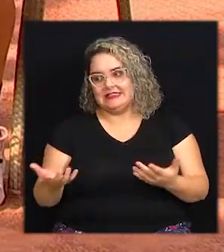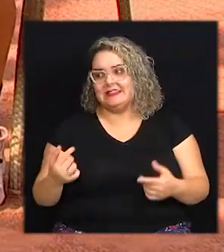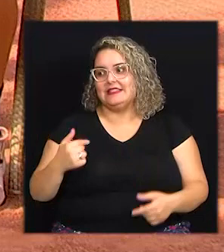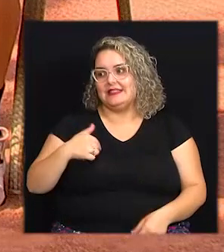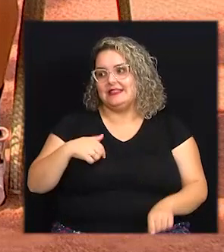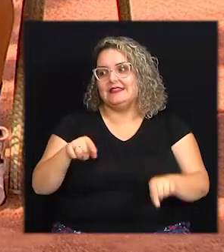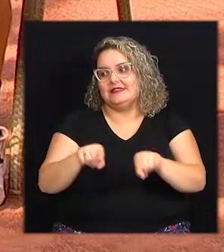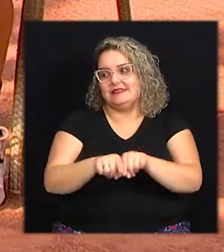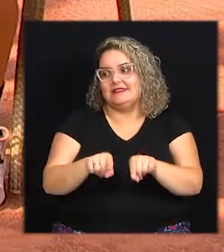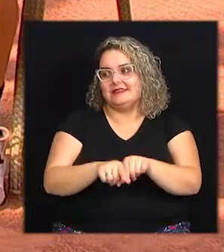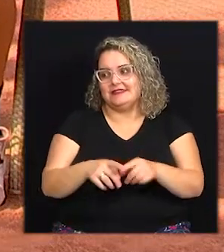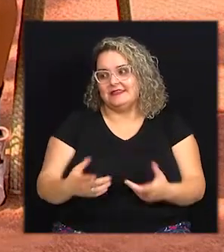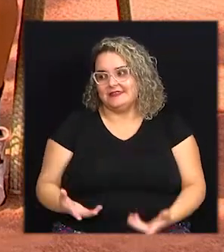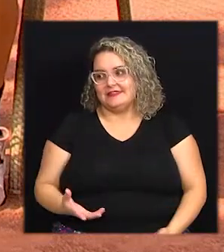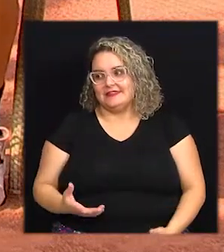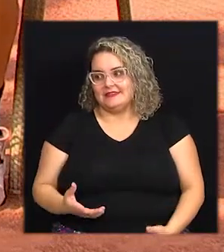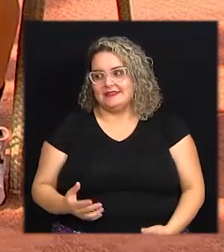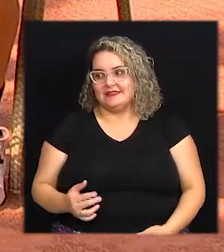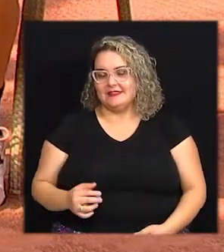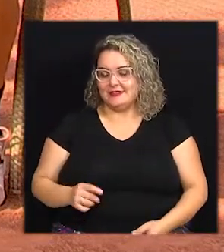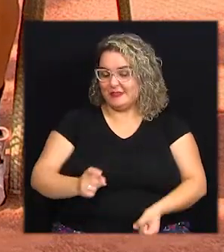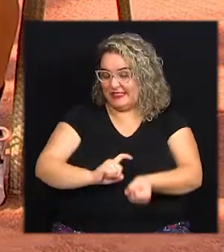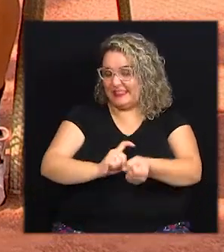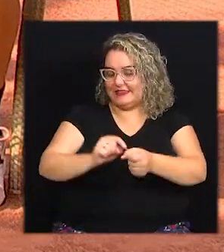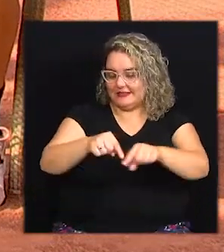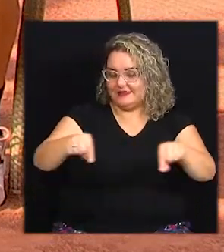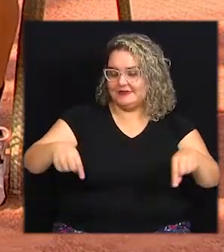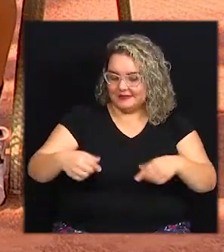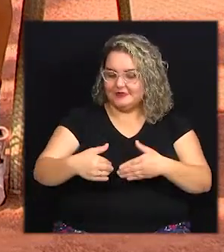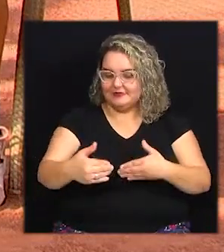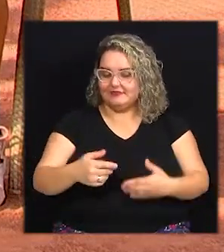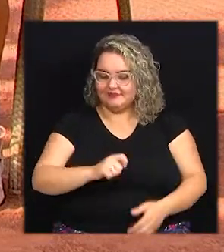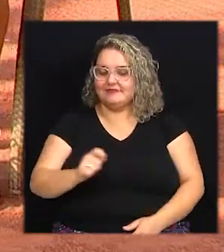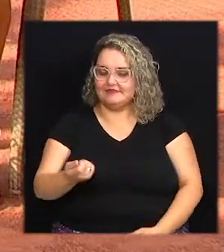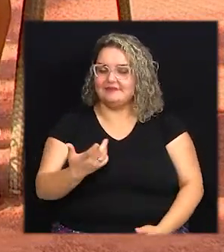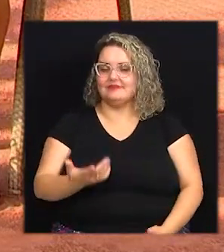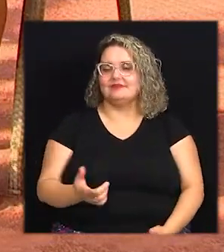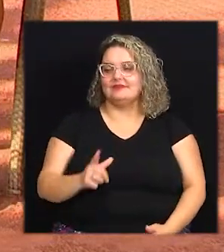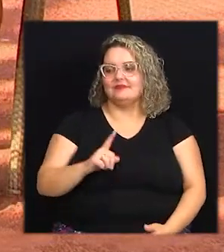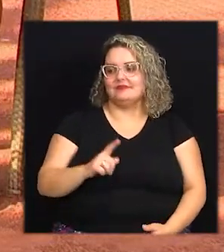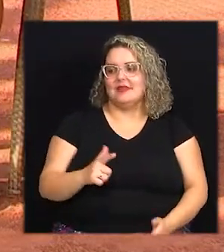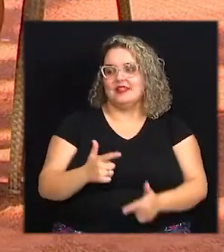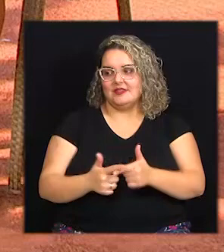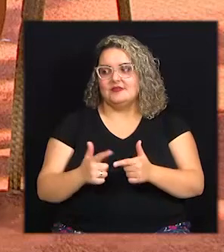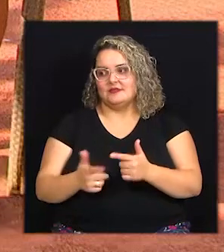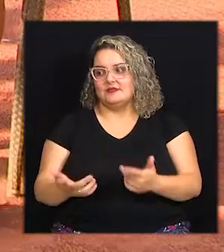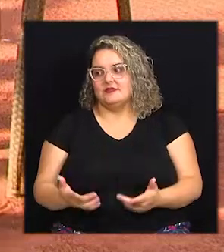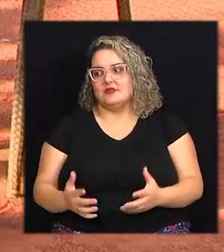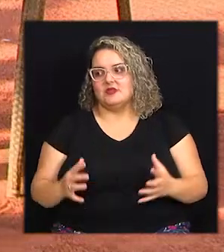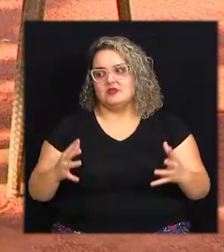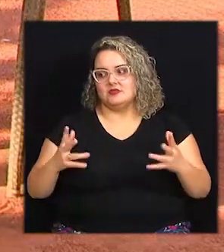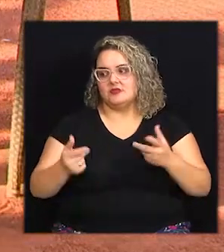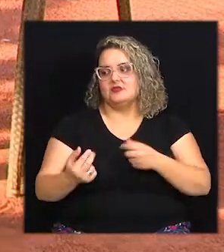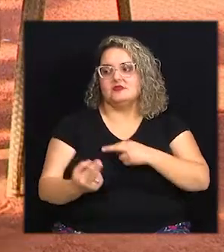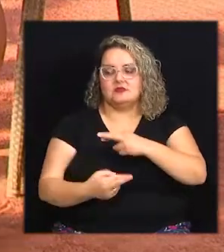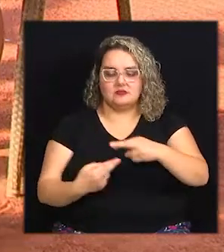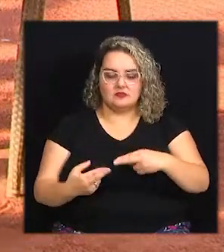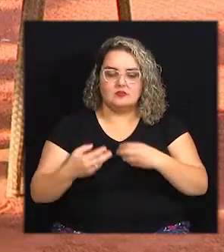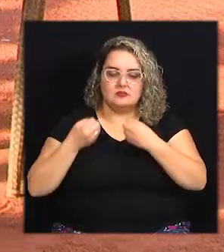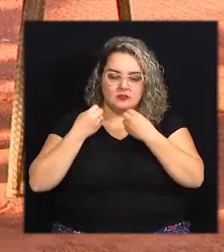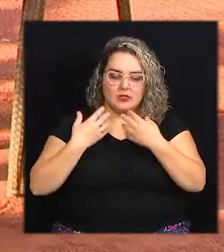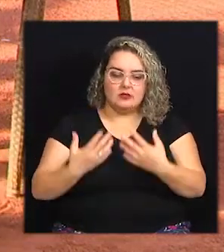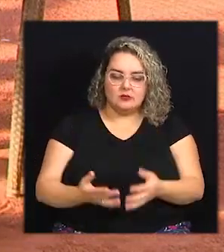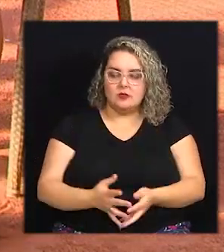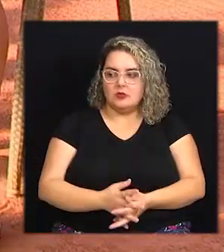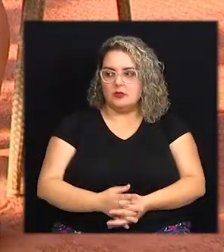porque eu também sou bem esquentadinho em quadra. Tá. Tem às vezes alguns conflitos, mas com todos minha relação é